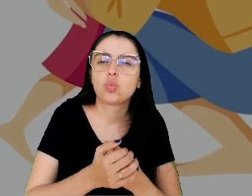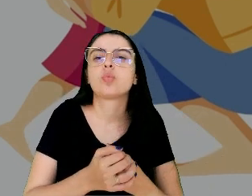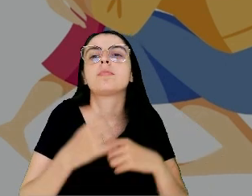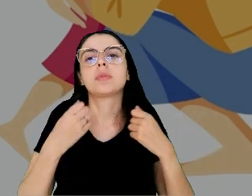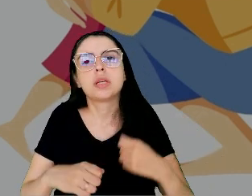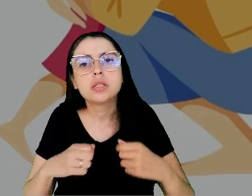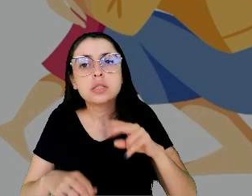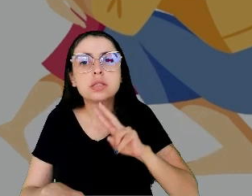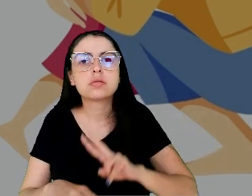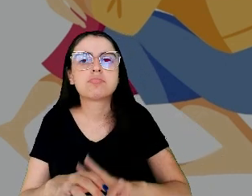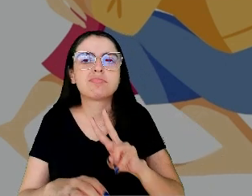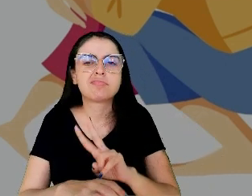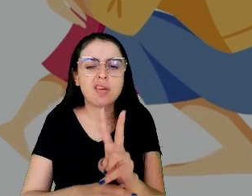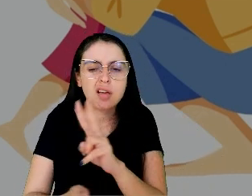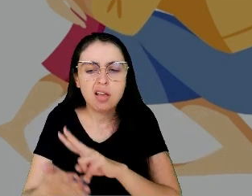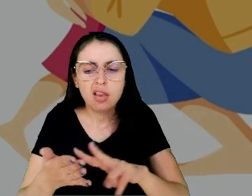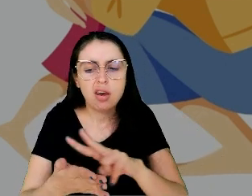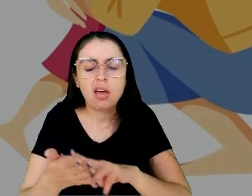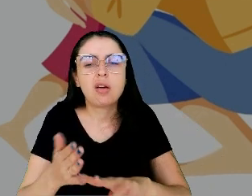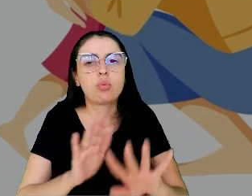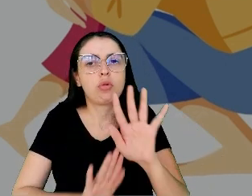Esse foi o principal recado